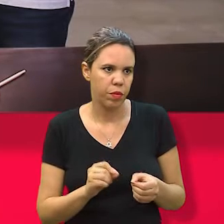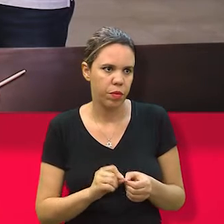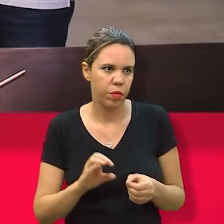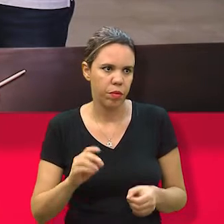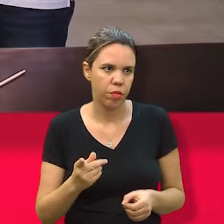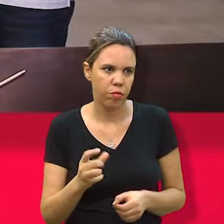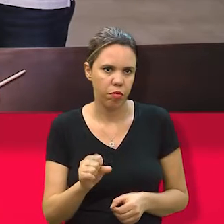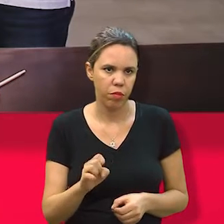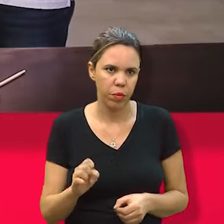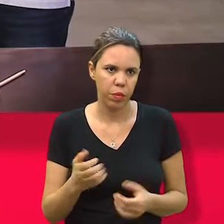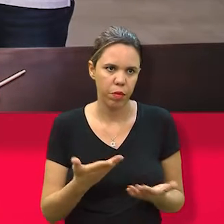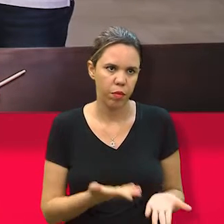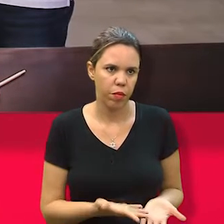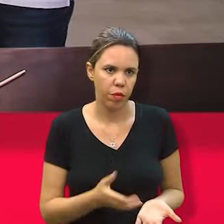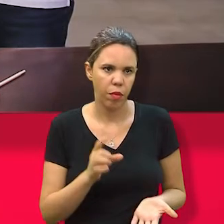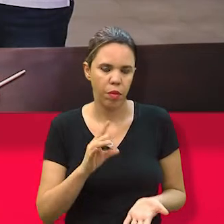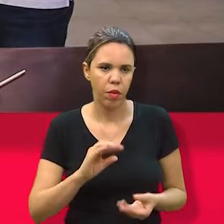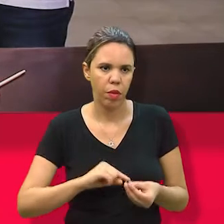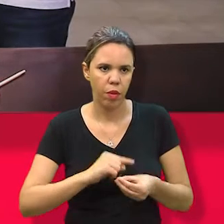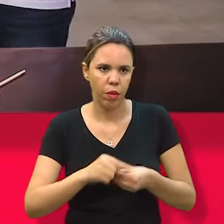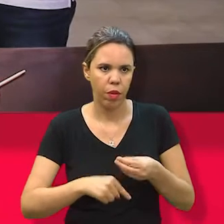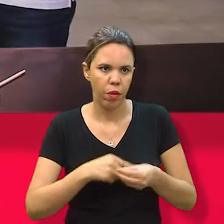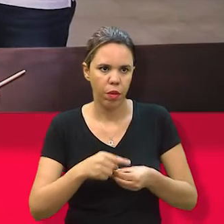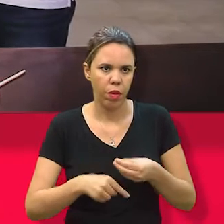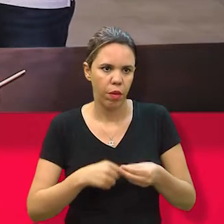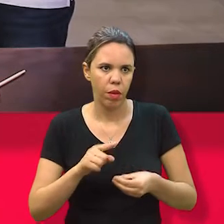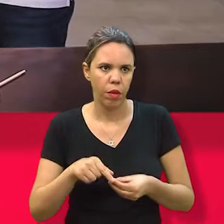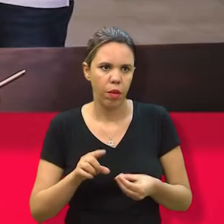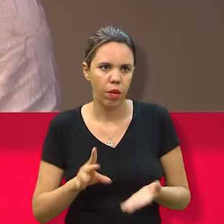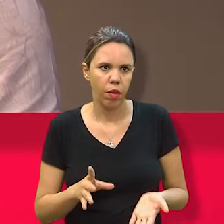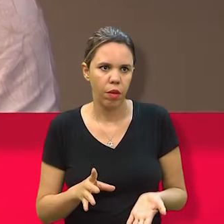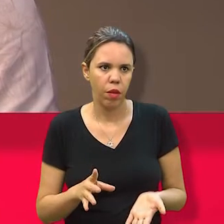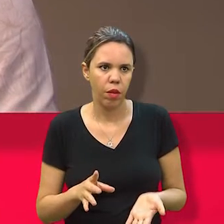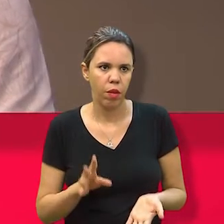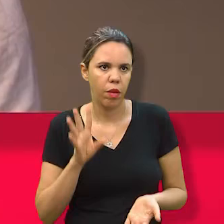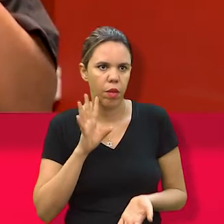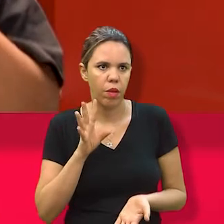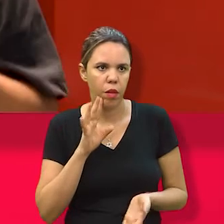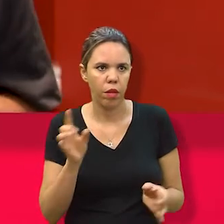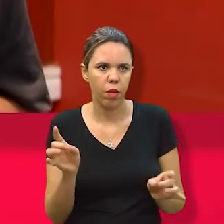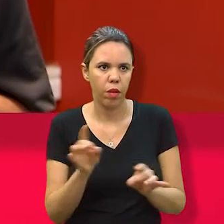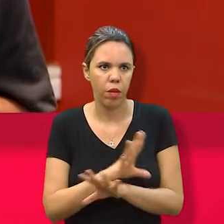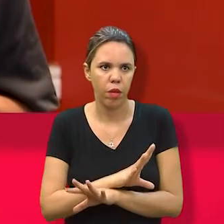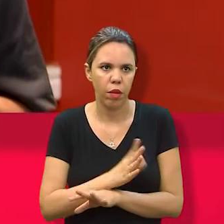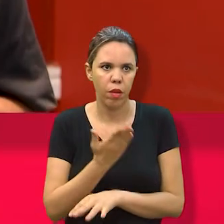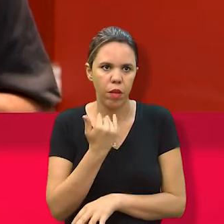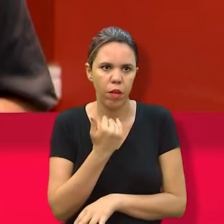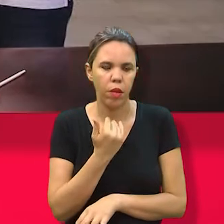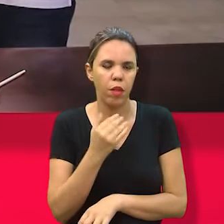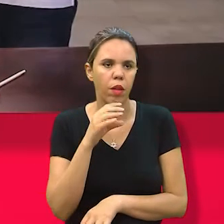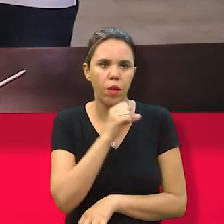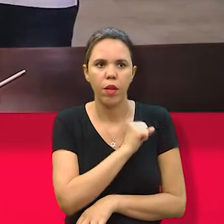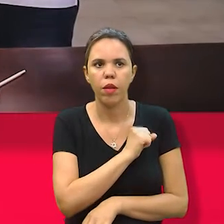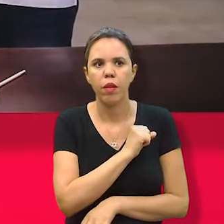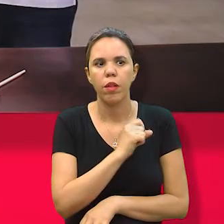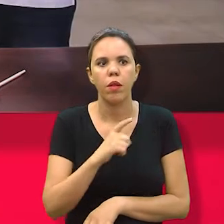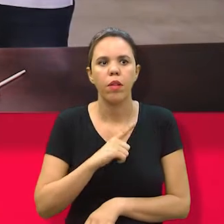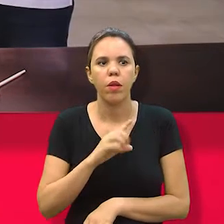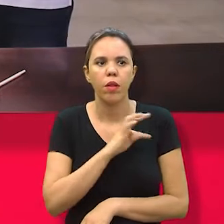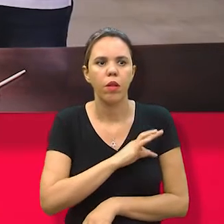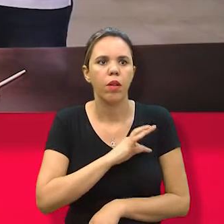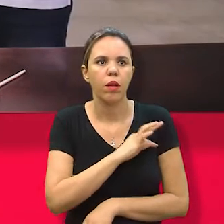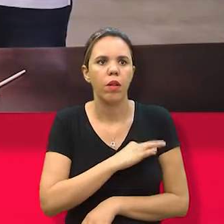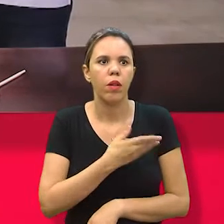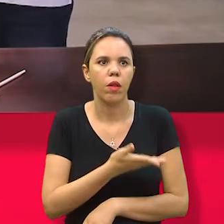fez que é o creme cheese E aí é só enrolar e isso gente é muito que já tá pronto para o consumo muito